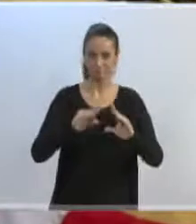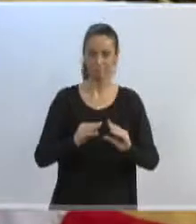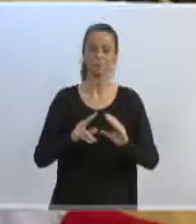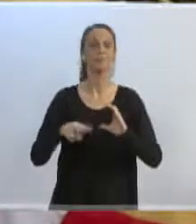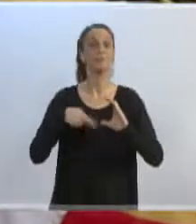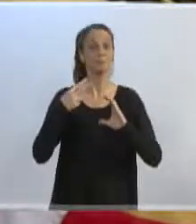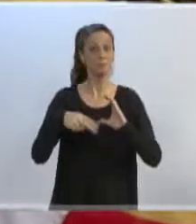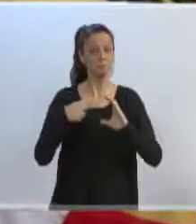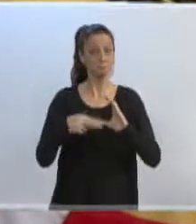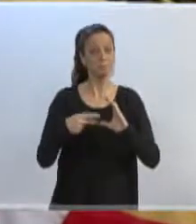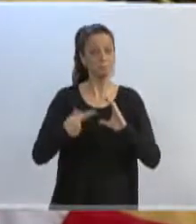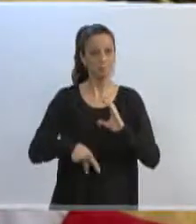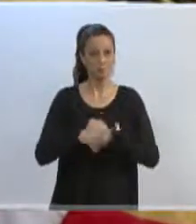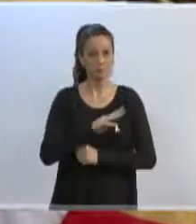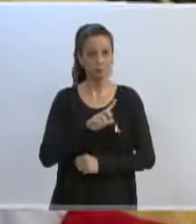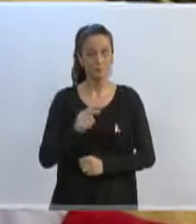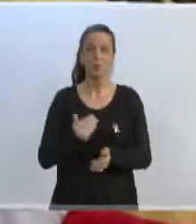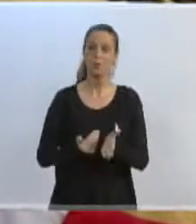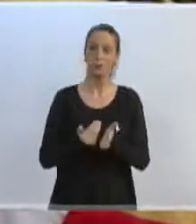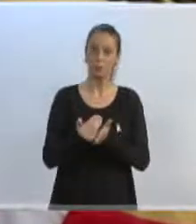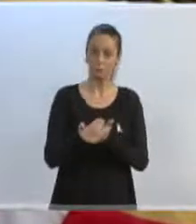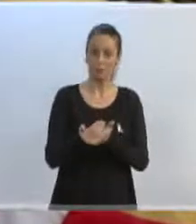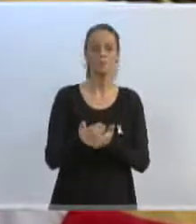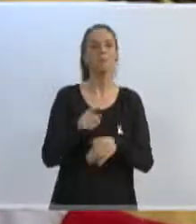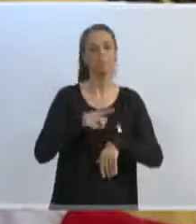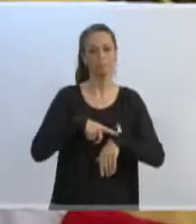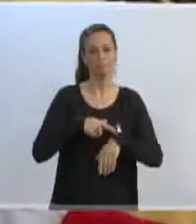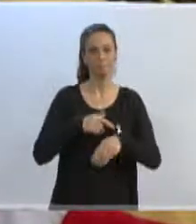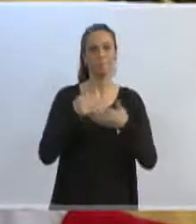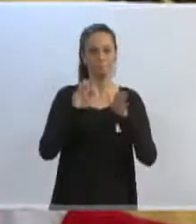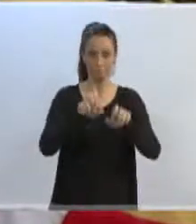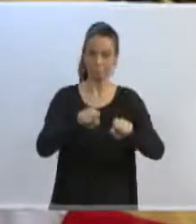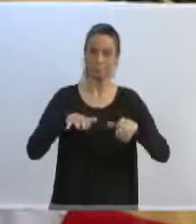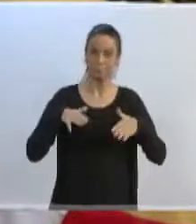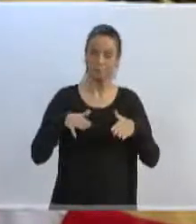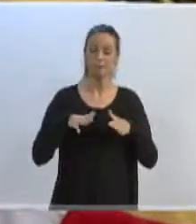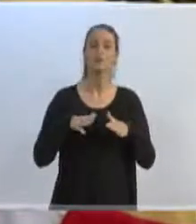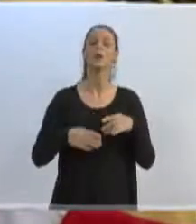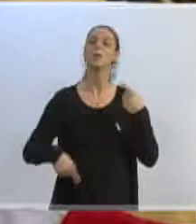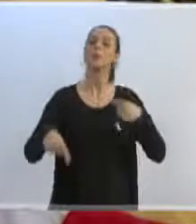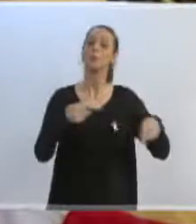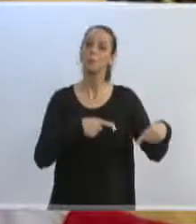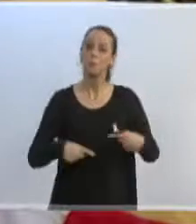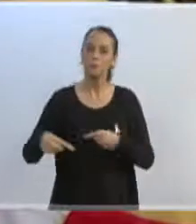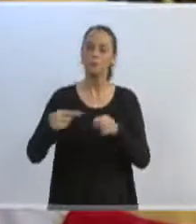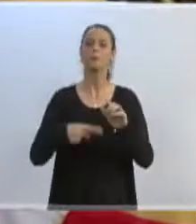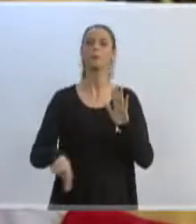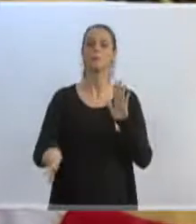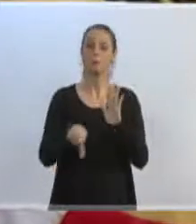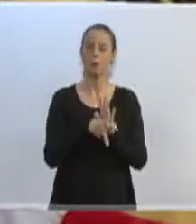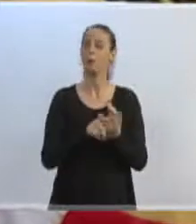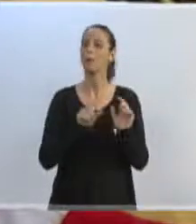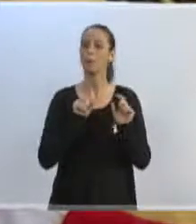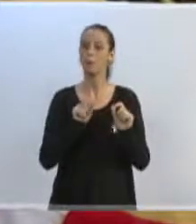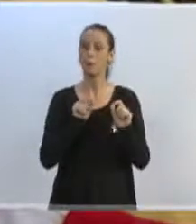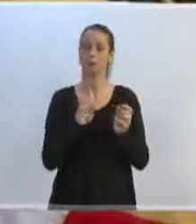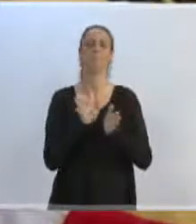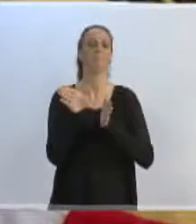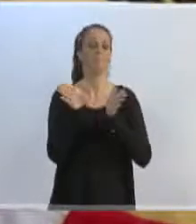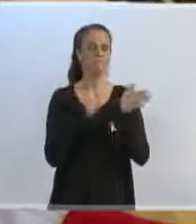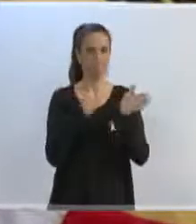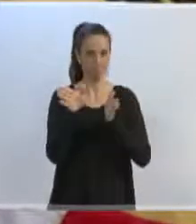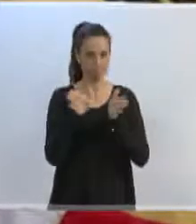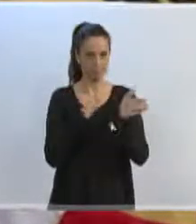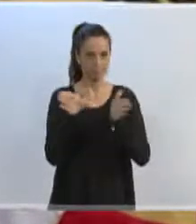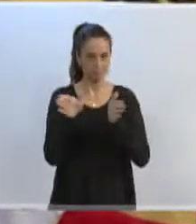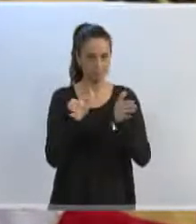Câmara Municipal de Blumenau inicia essa audiência pública visando debater questões referentes à